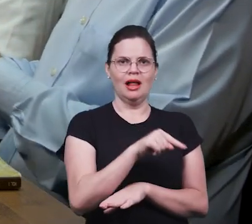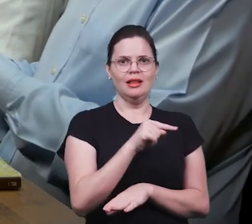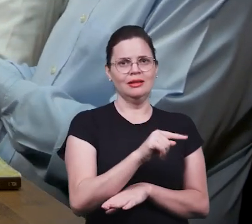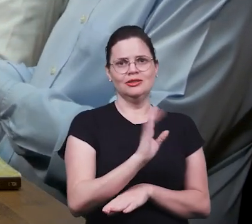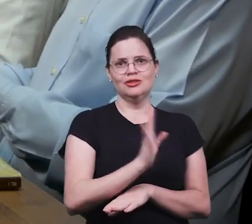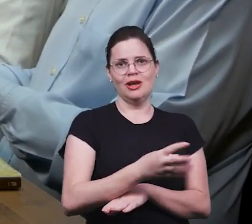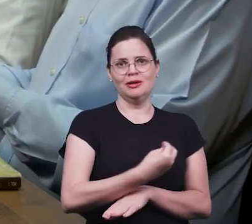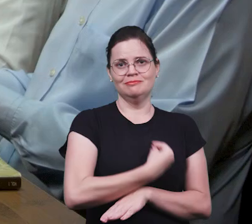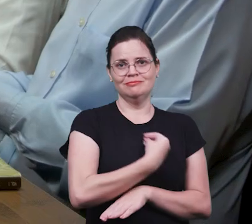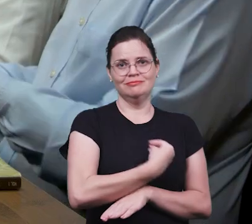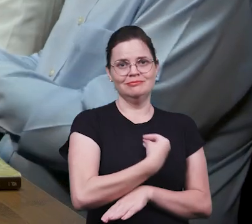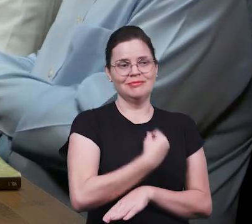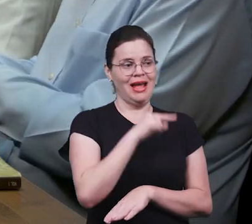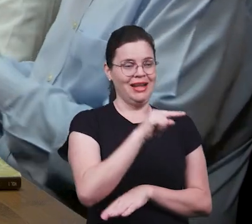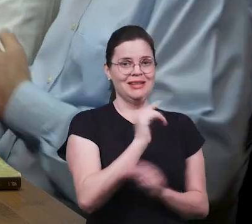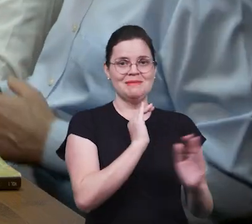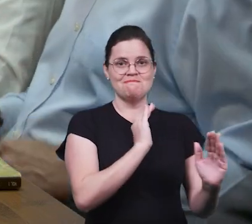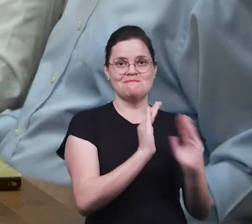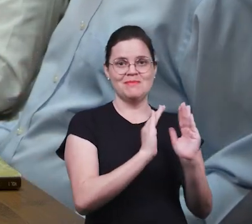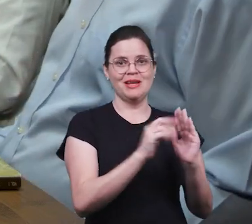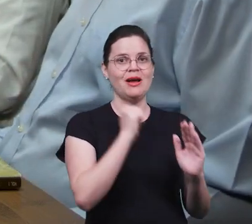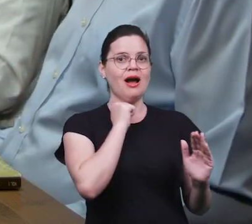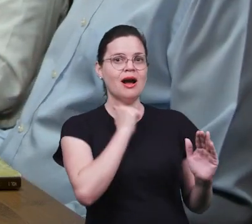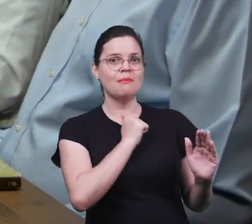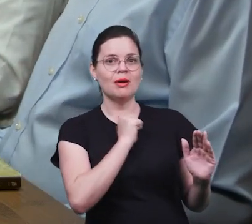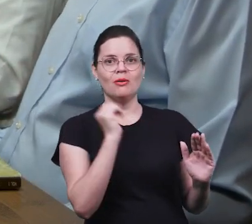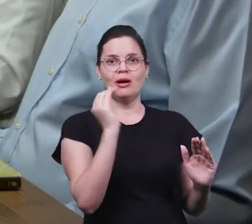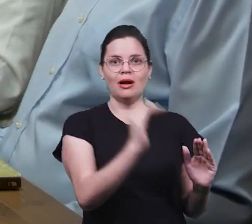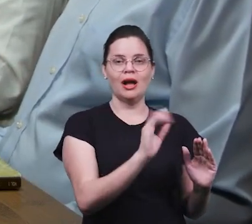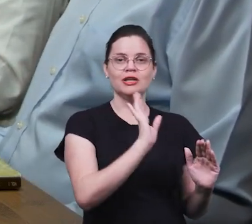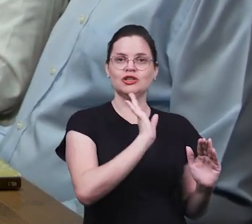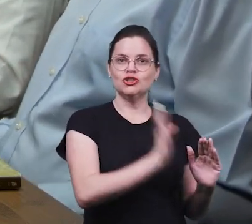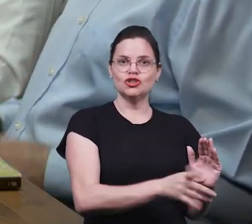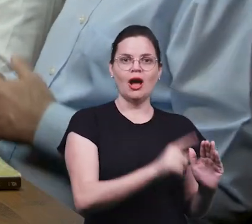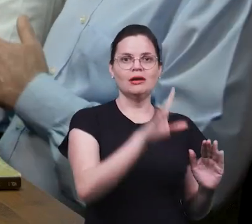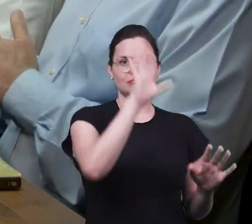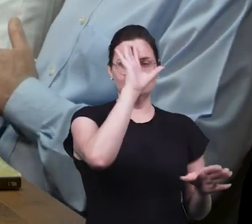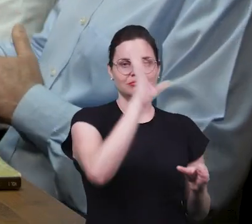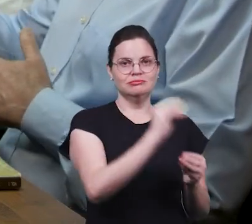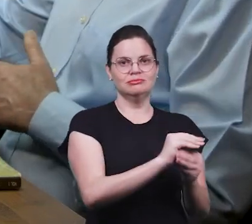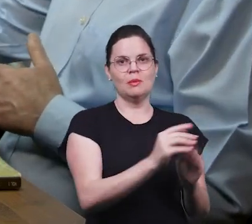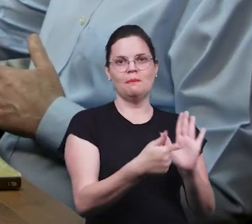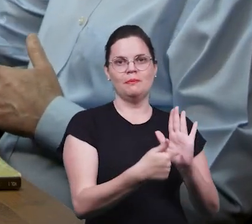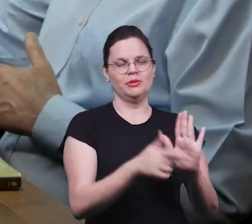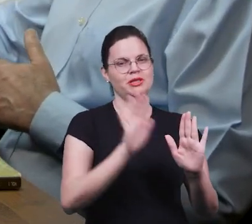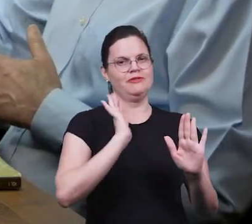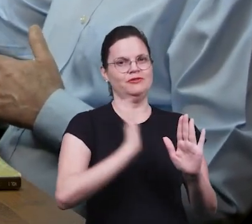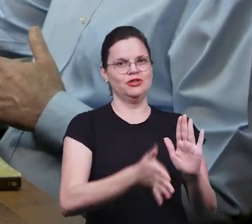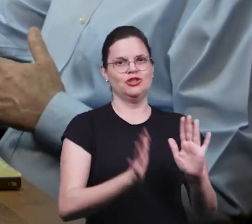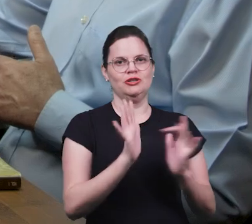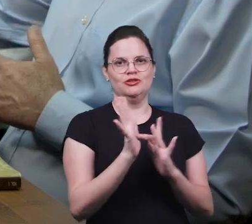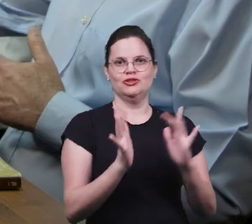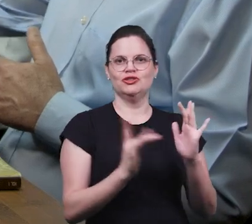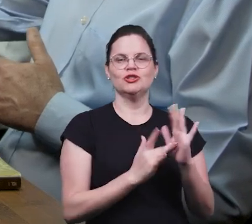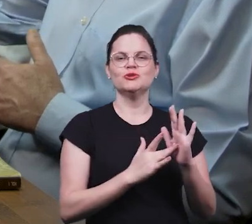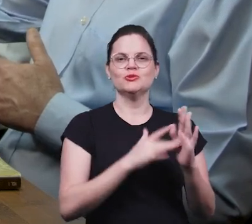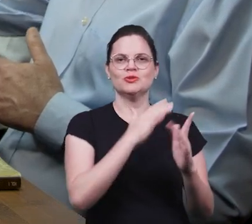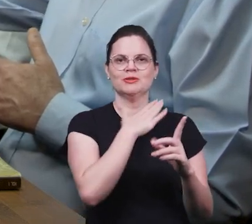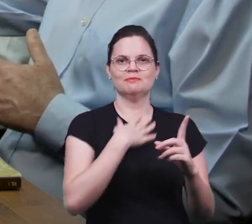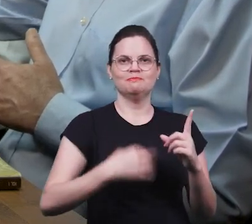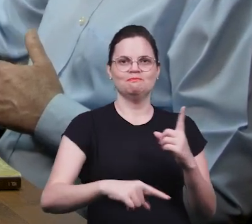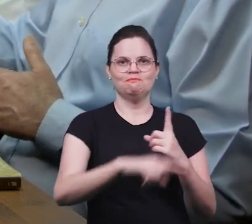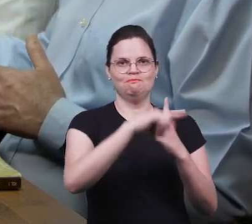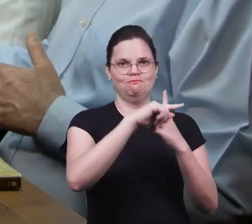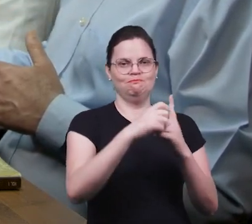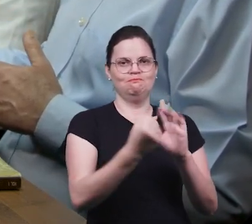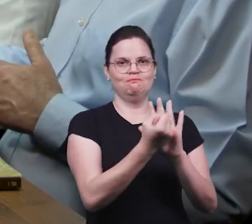né, ofertando o seu culto a Deus, já apontando para o culto que agrada